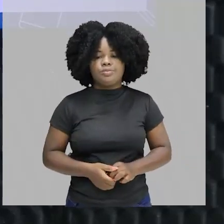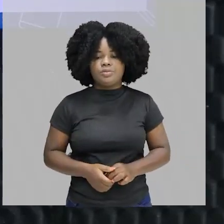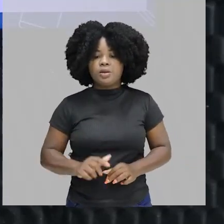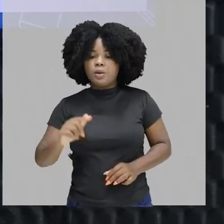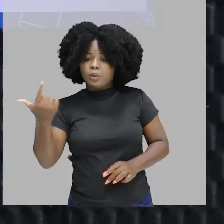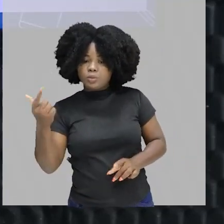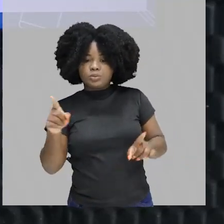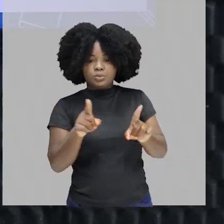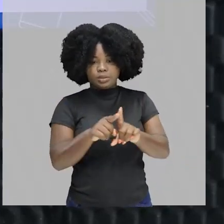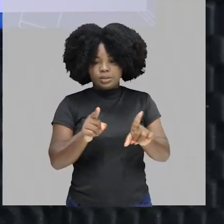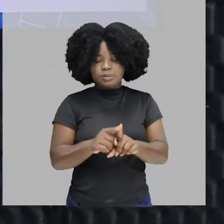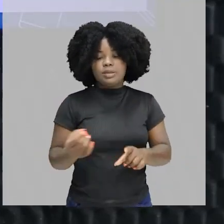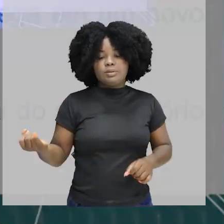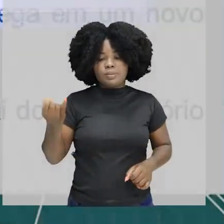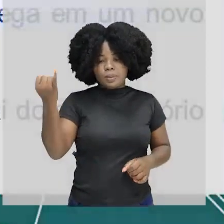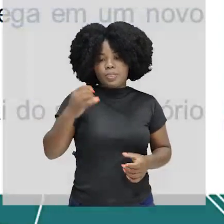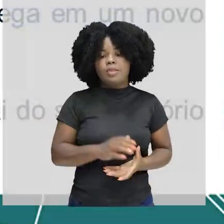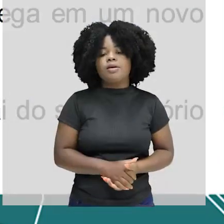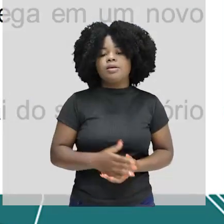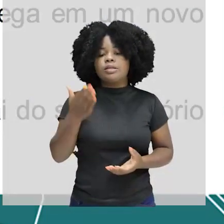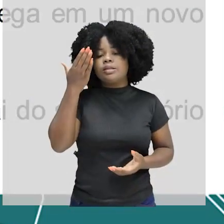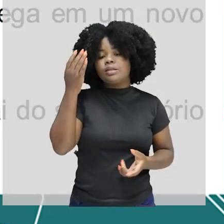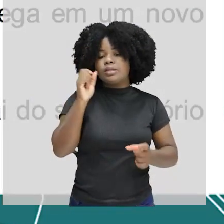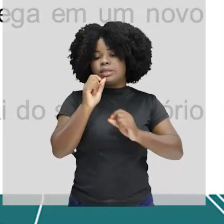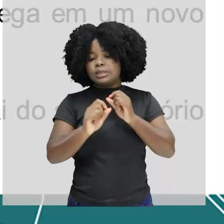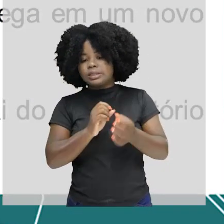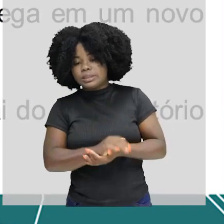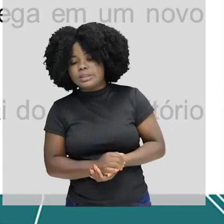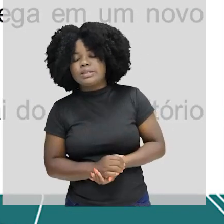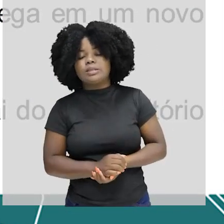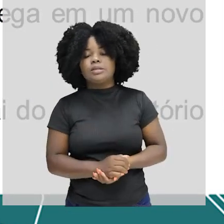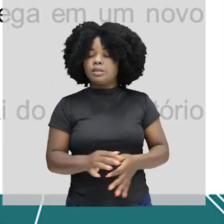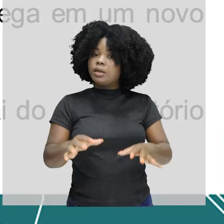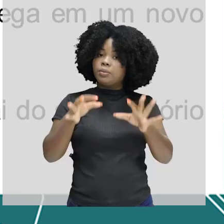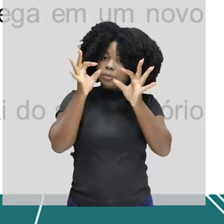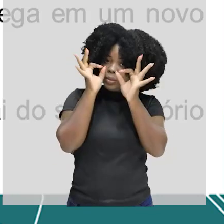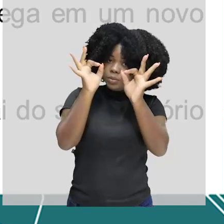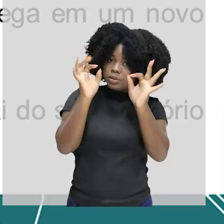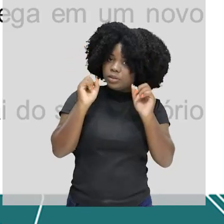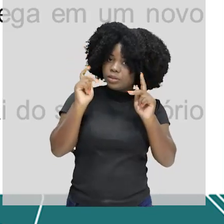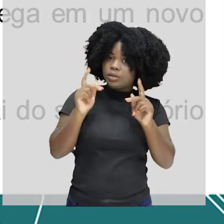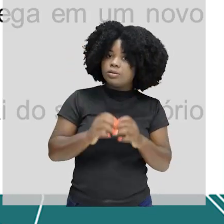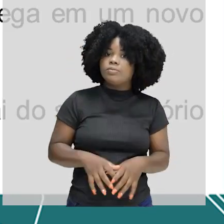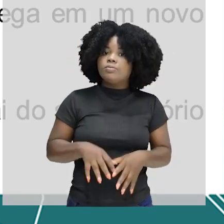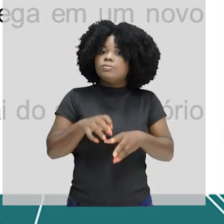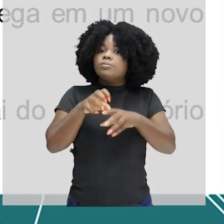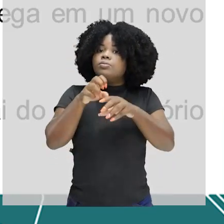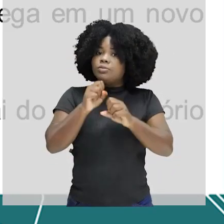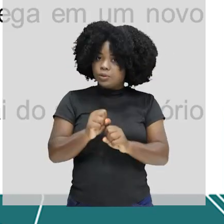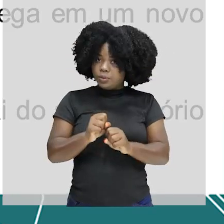outro elemento importante, galera, é entender, e aí muita atenção, respira.